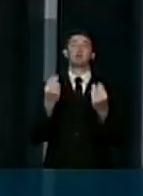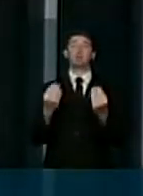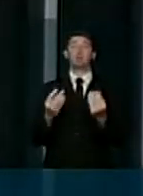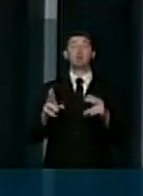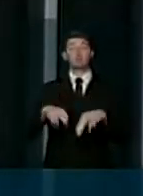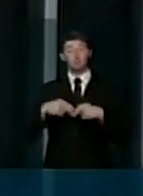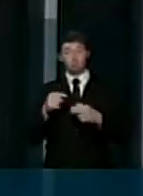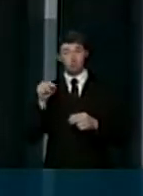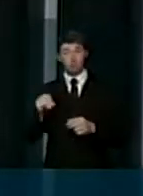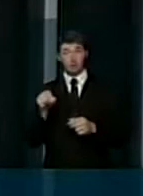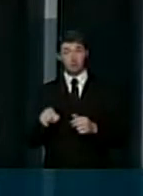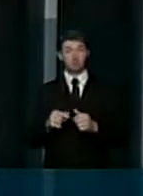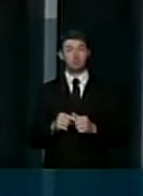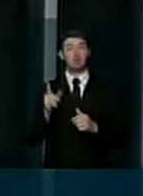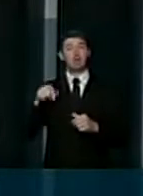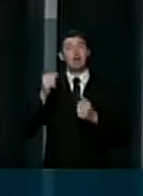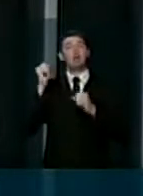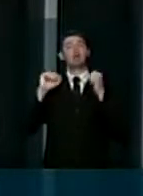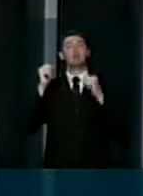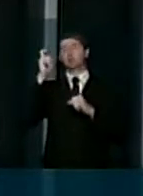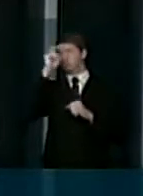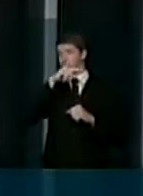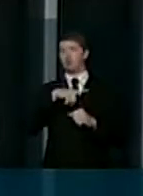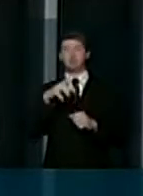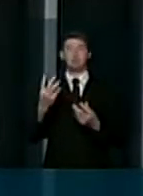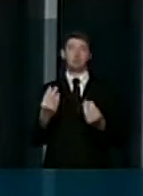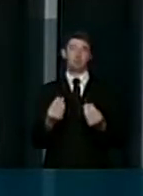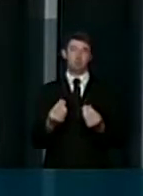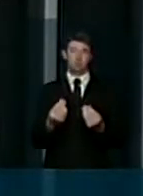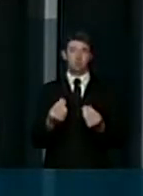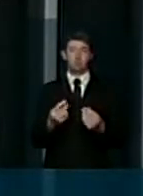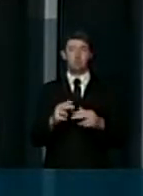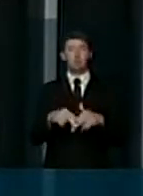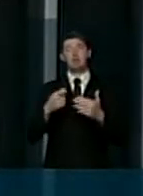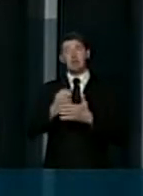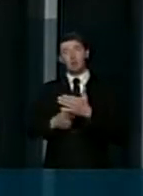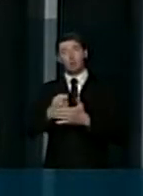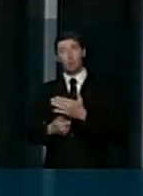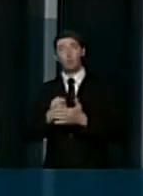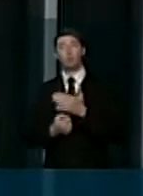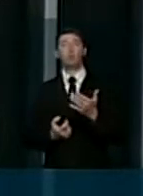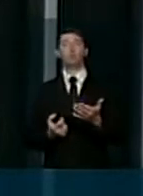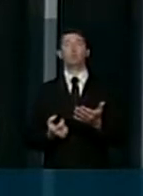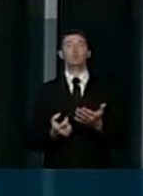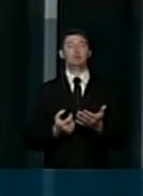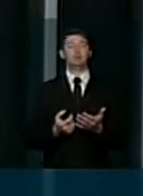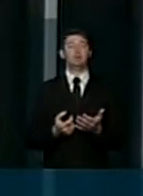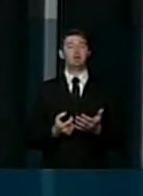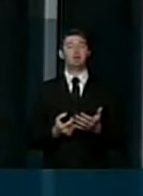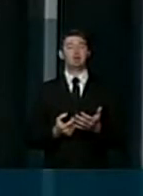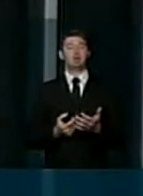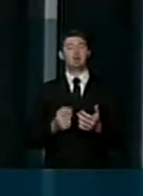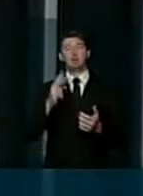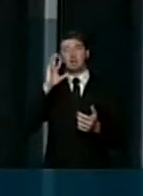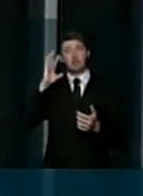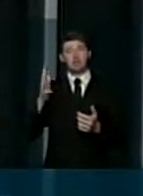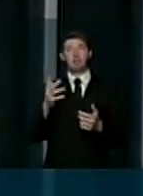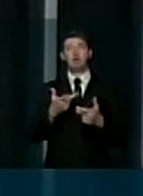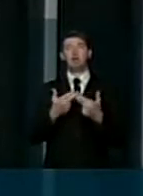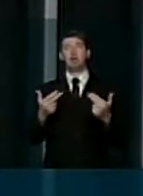Por conta disso, é uma indústria que tem muitas dificuldades no enfrentamento das